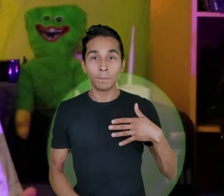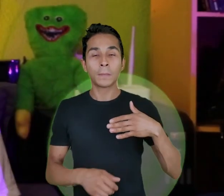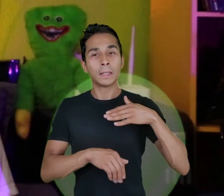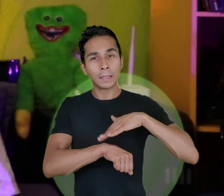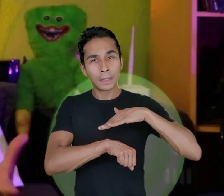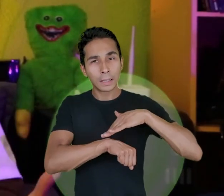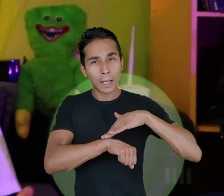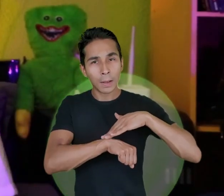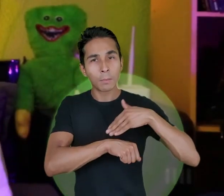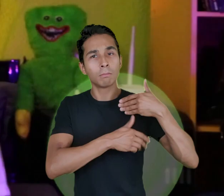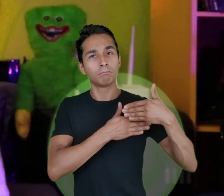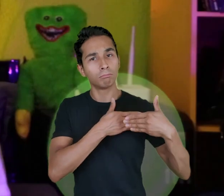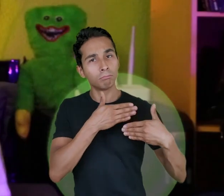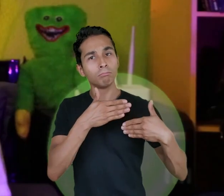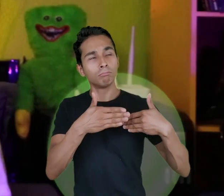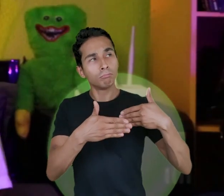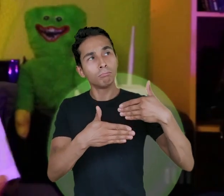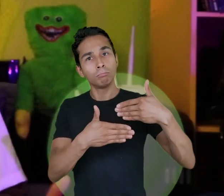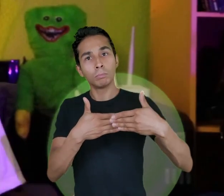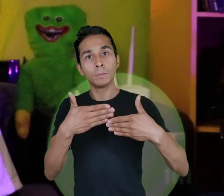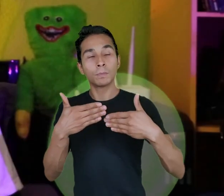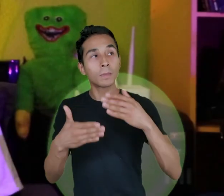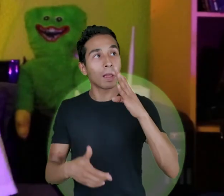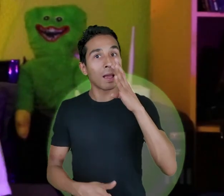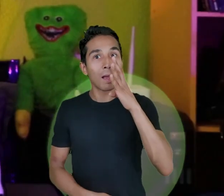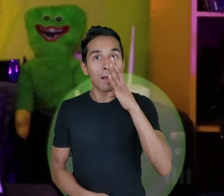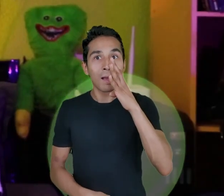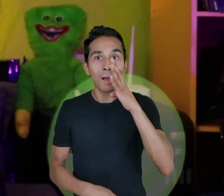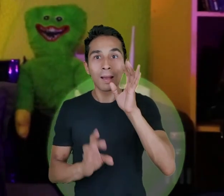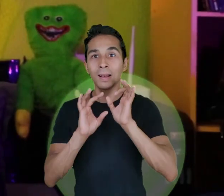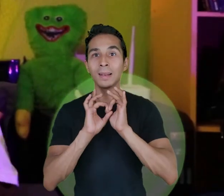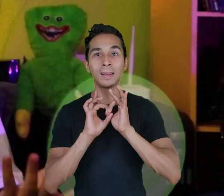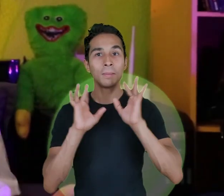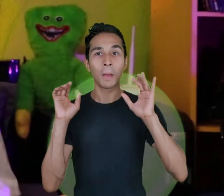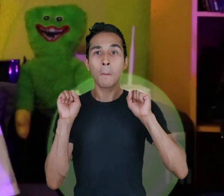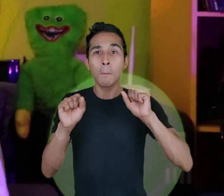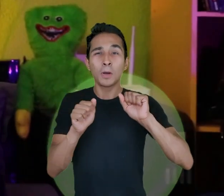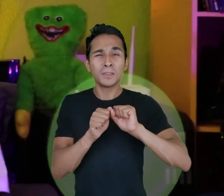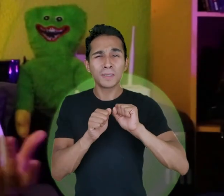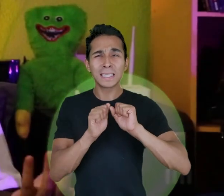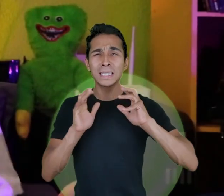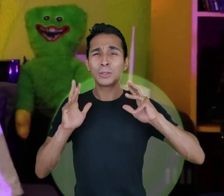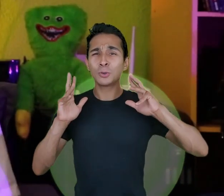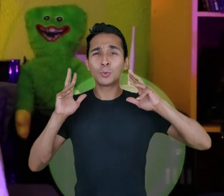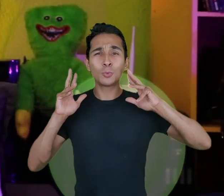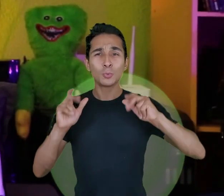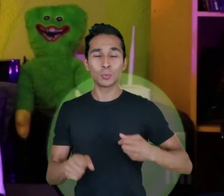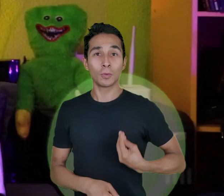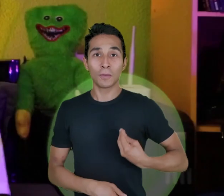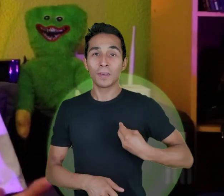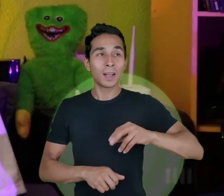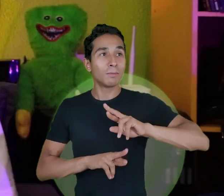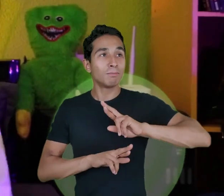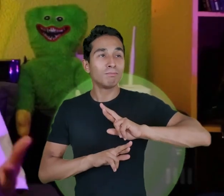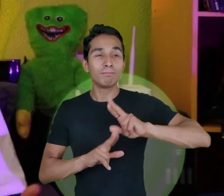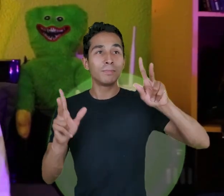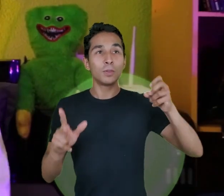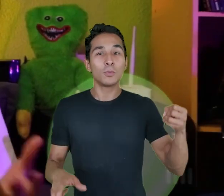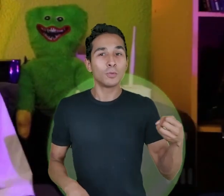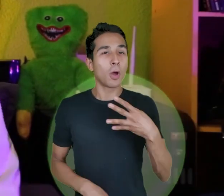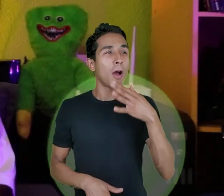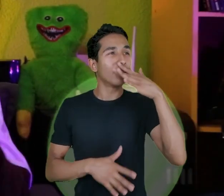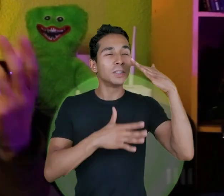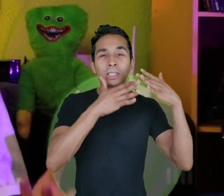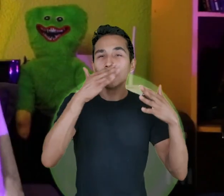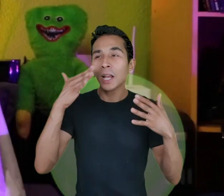ele se encontra encantado, né, por poder fazer tudo, né, por poder ter outras formas de viver, outra realidade, outros cheiros,